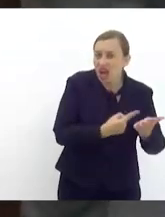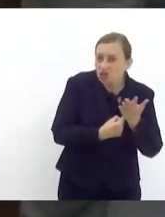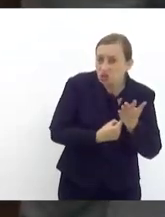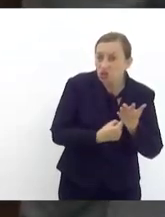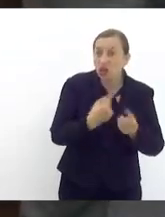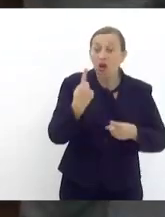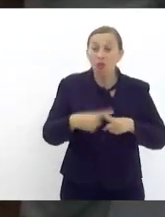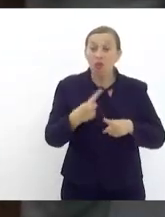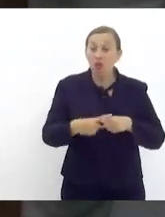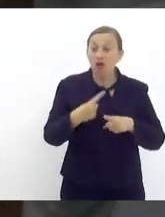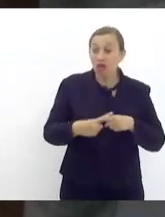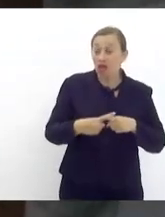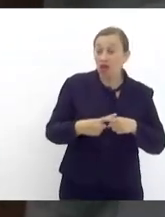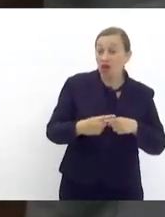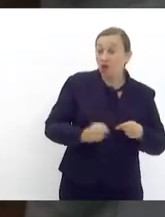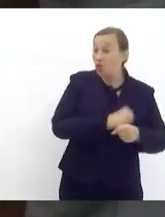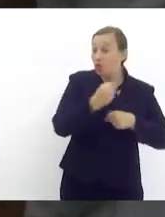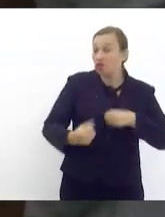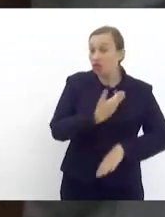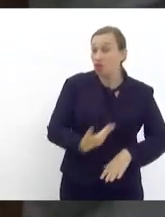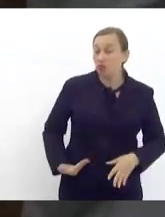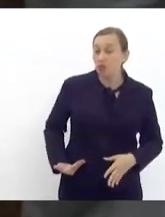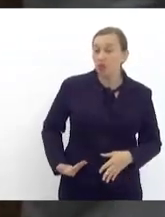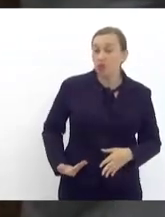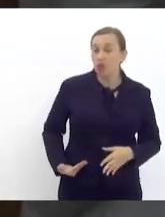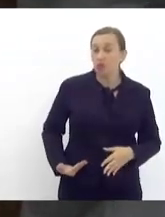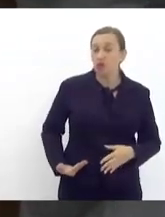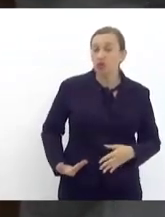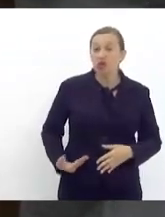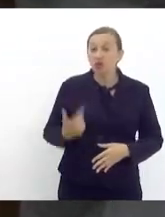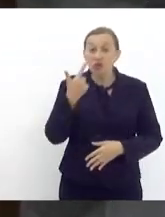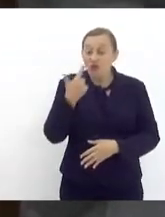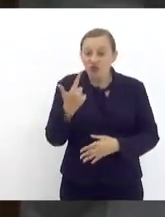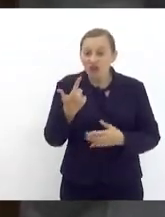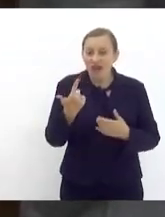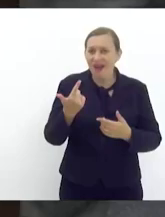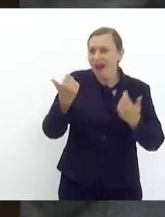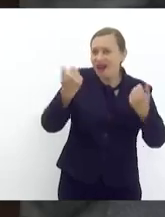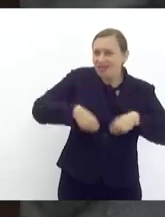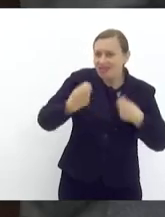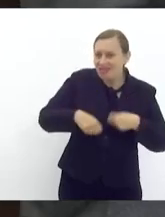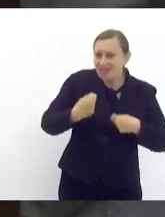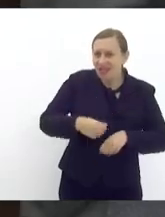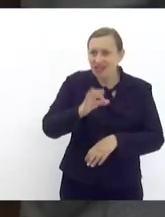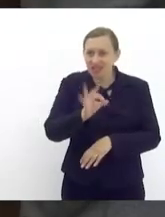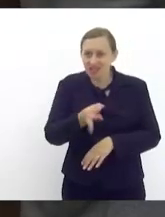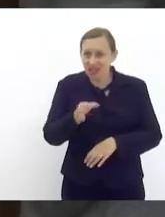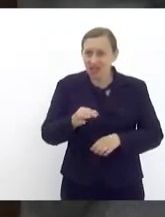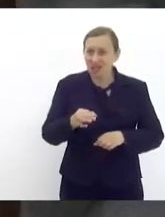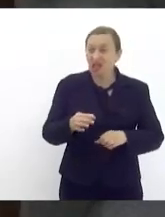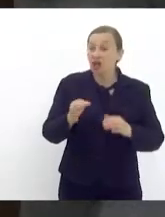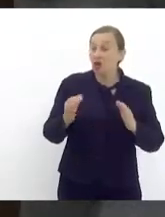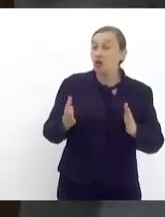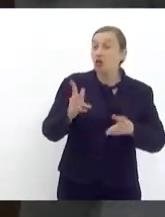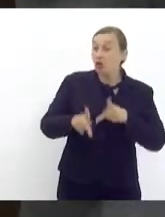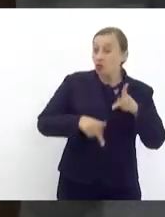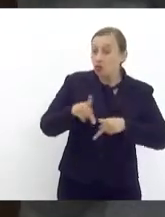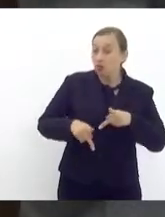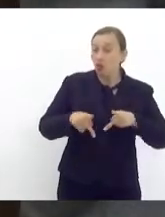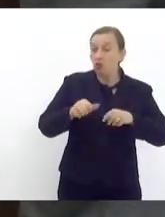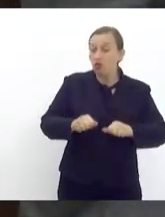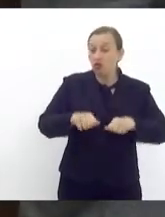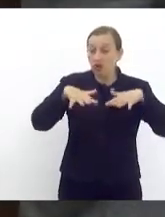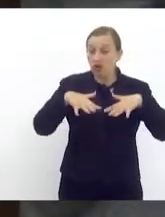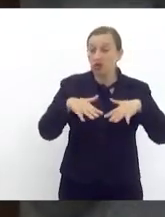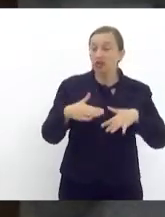poder público fecha os olhos para uma necessidade. E a necessidade aqui que lota as galerias hoje é a necessidade